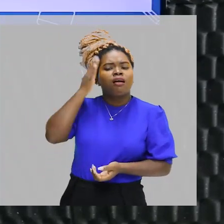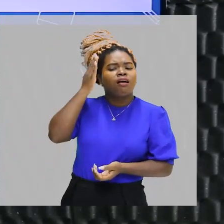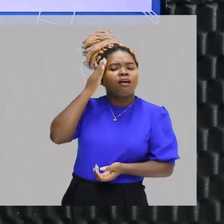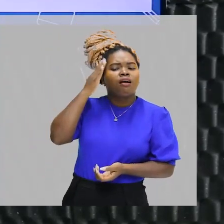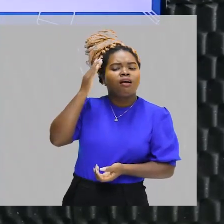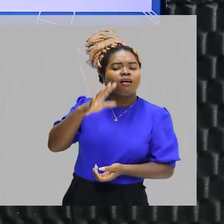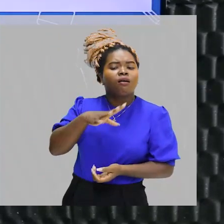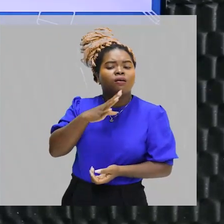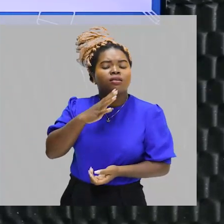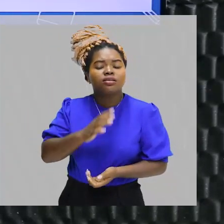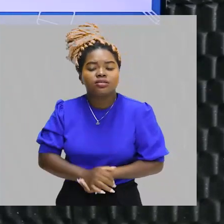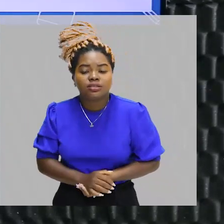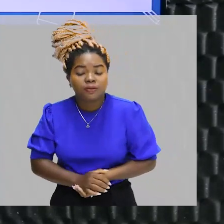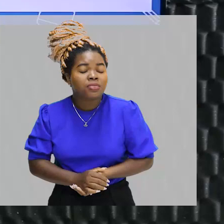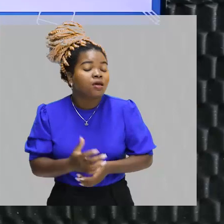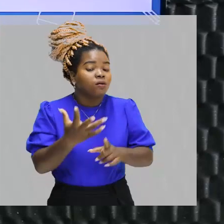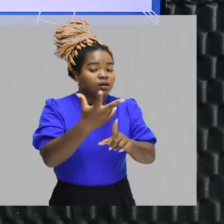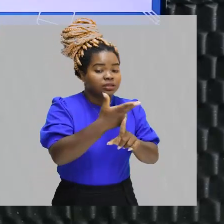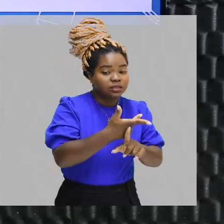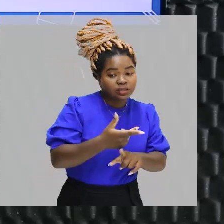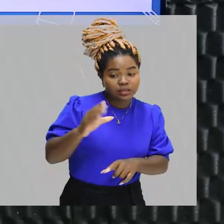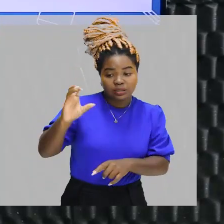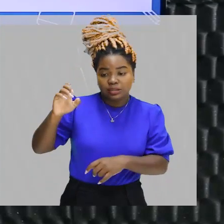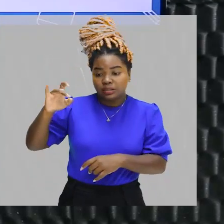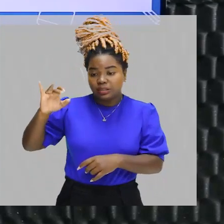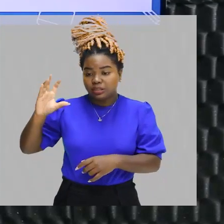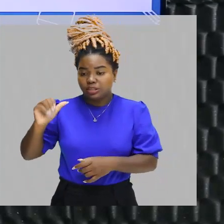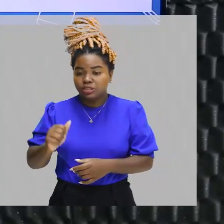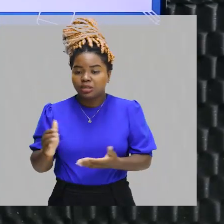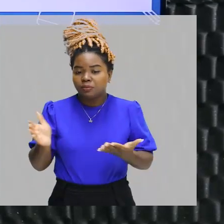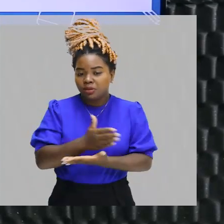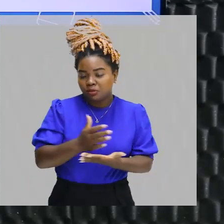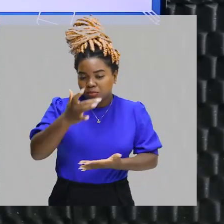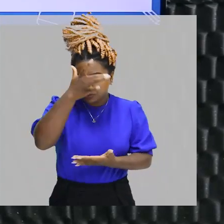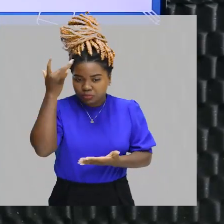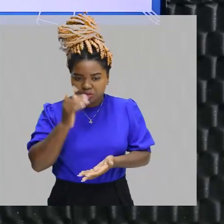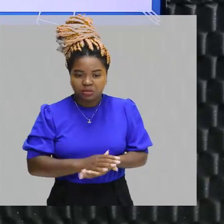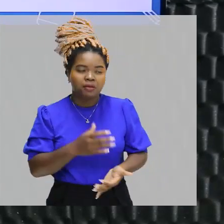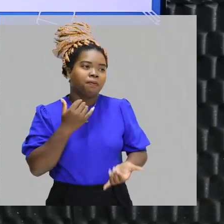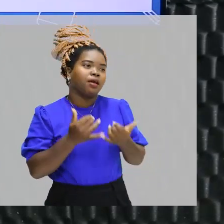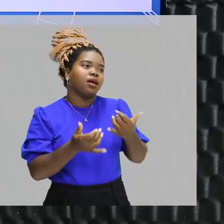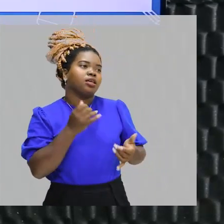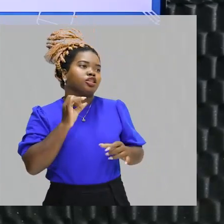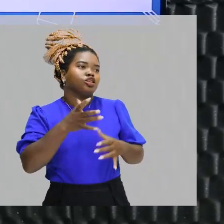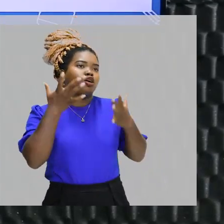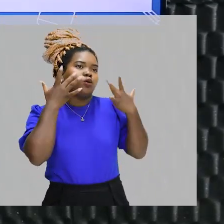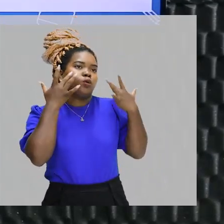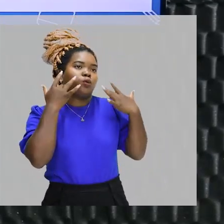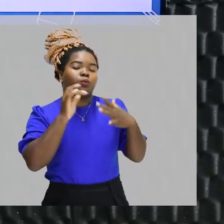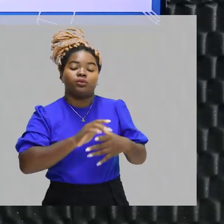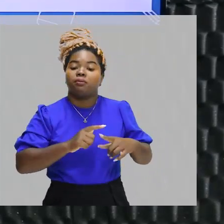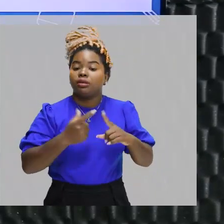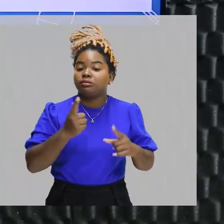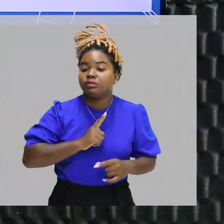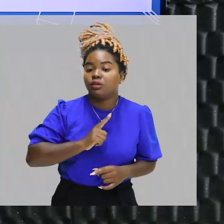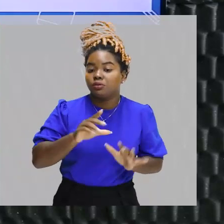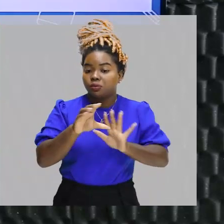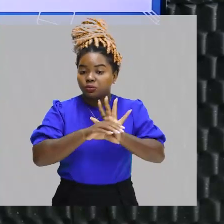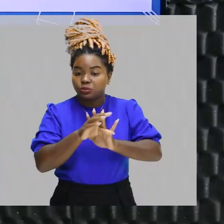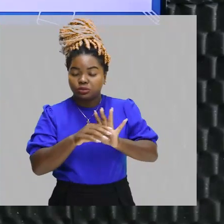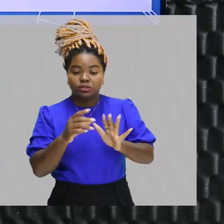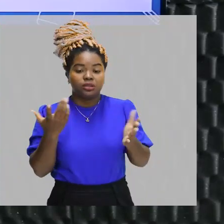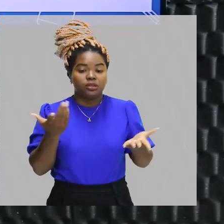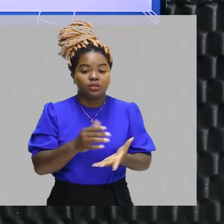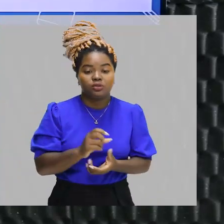artes cênicas, para muitas pessoas, parece somente que é só teatro. Mas se você tem o conceito de algo que vai ser apresentado,